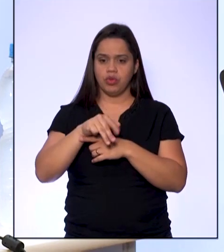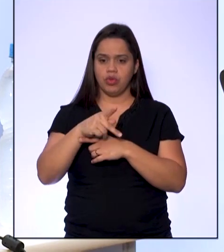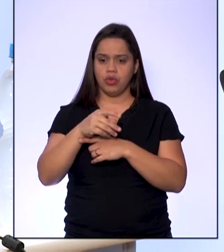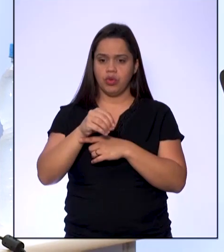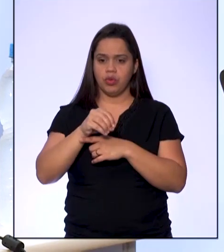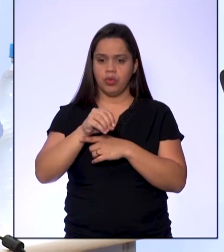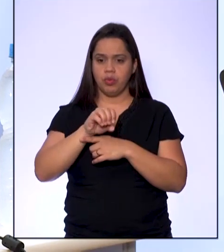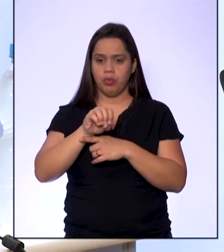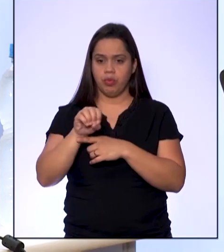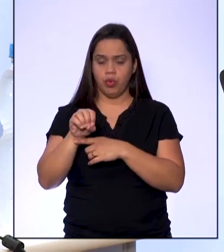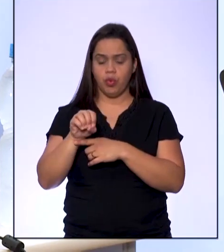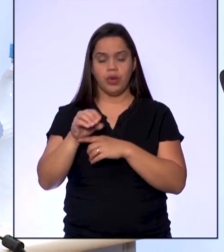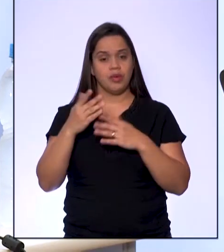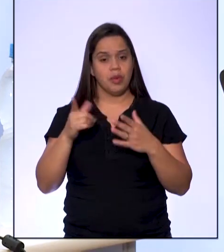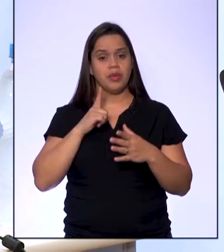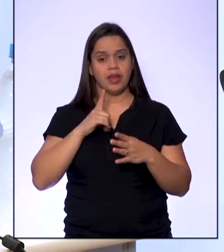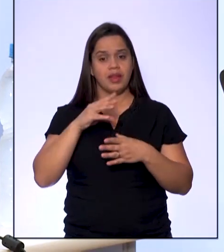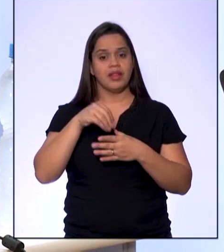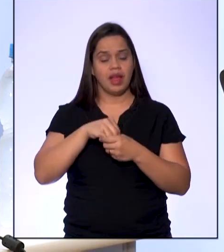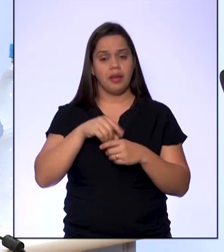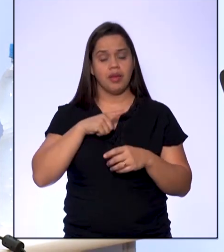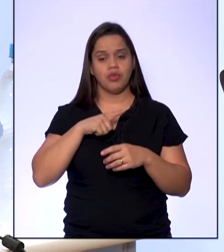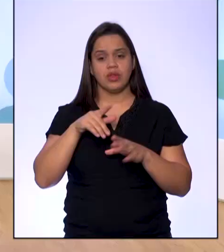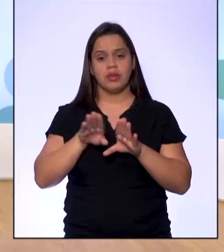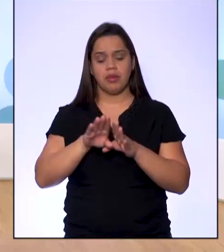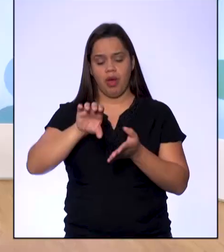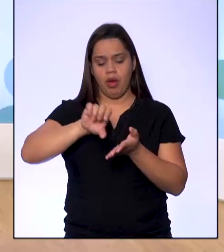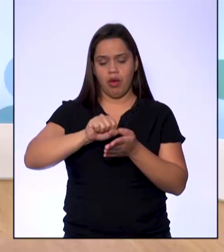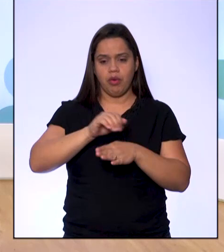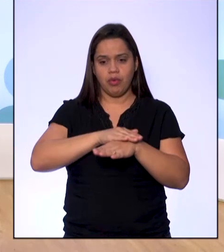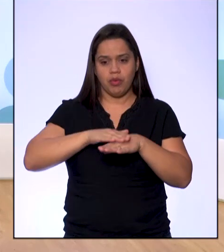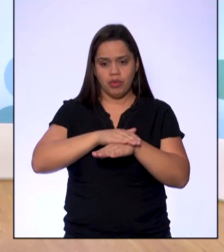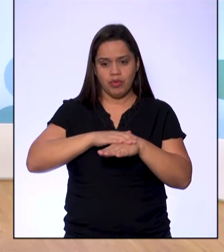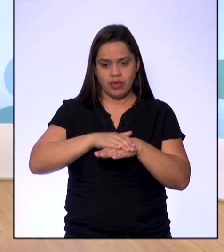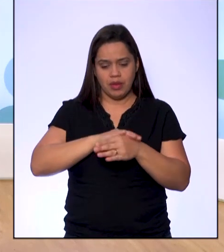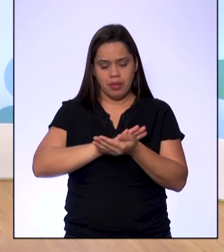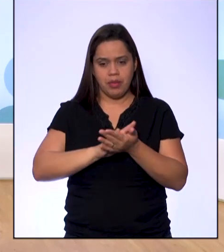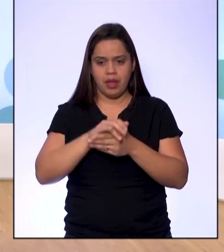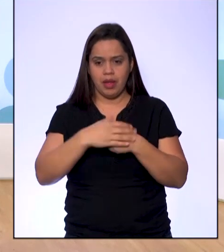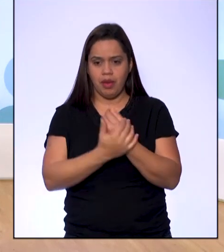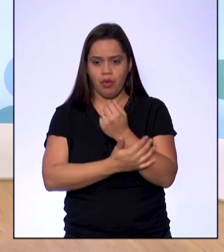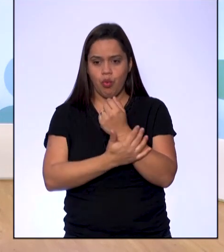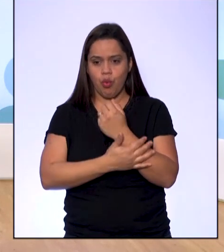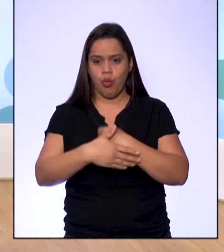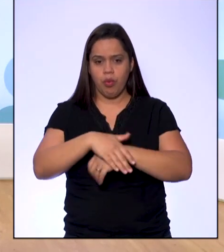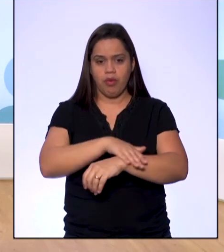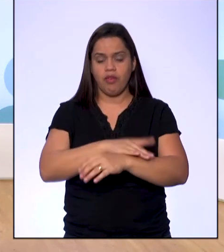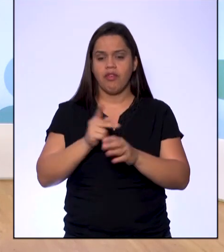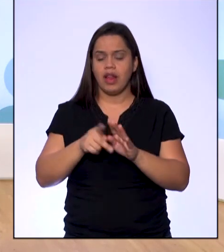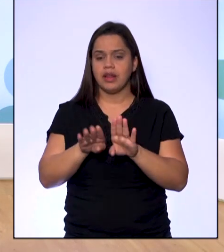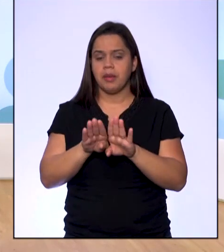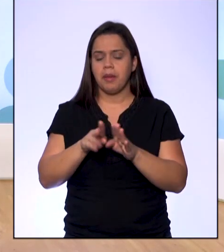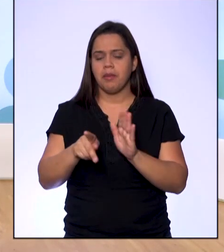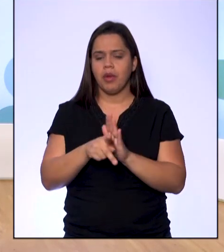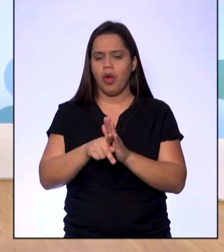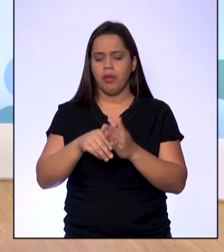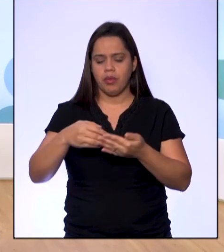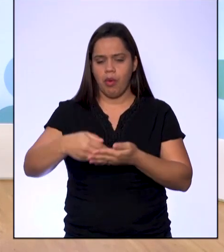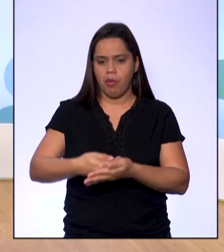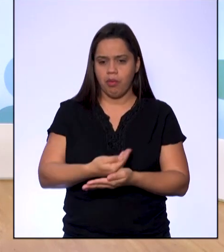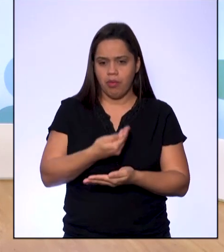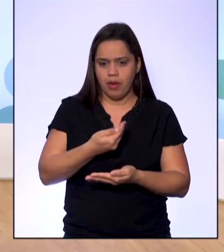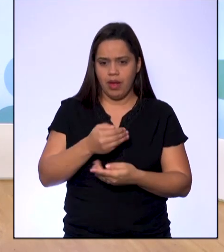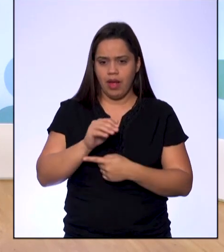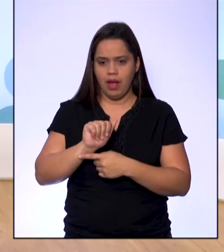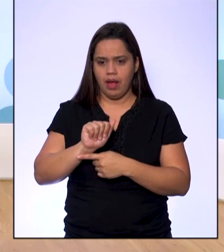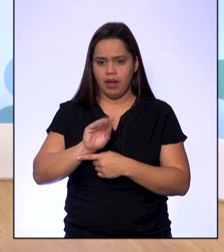Tem pessoas que colocam também, fazem cremes naturais. Coloca abacate com mel, falam que é muito bom para a pele. Então, você faz lá uma mistura.